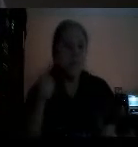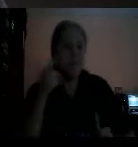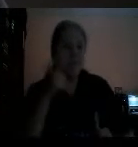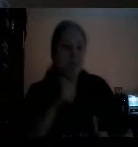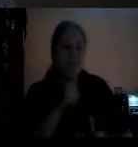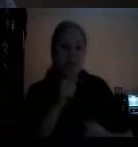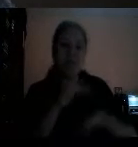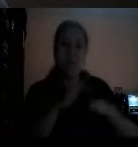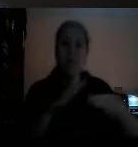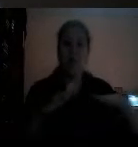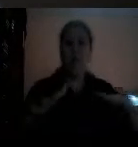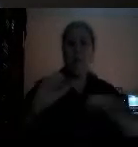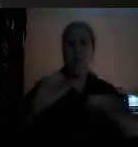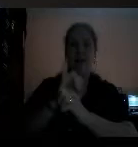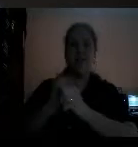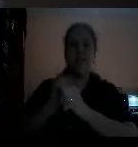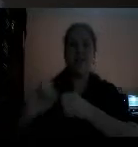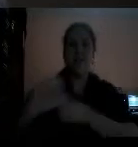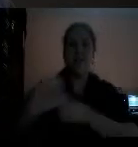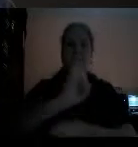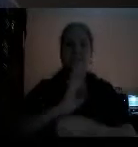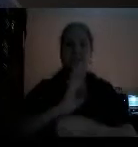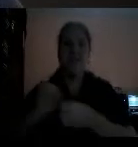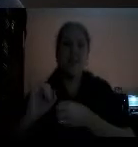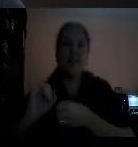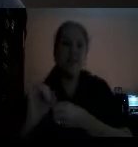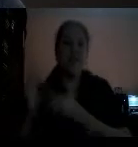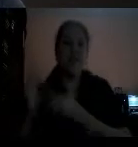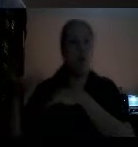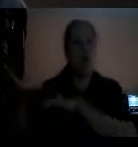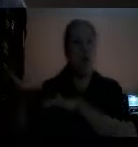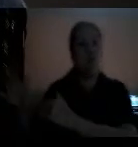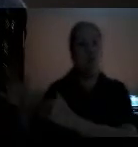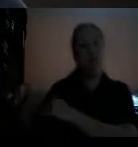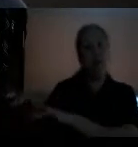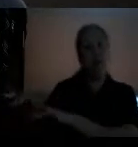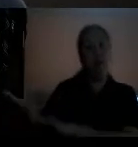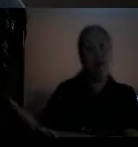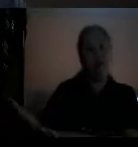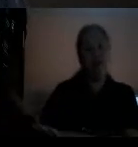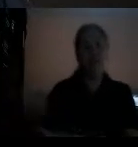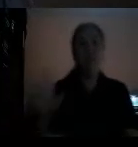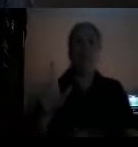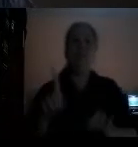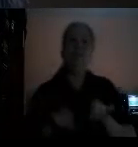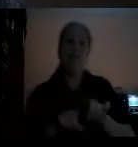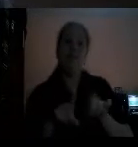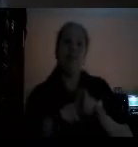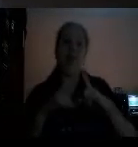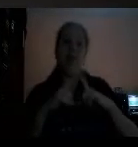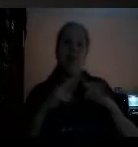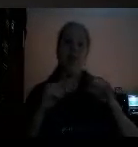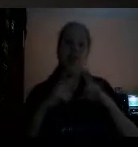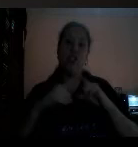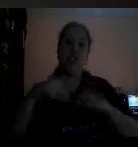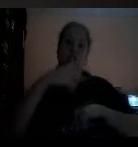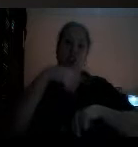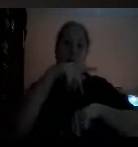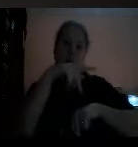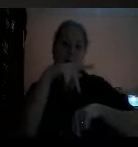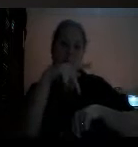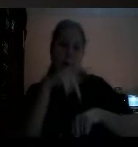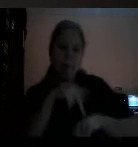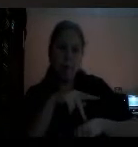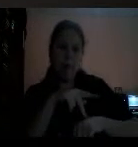o Havaí, a missão americana no Japão, em outras regiões ali, Filipinas, controlando o que?